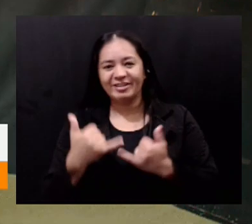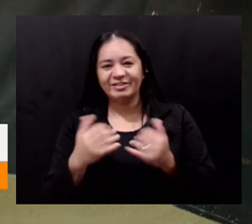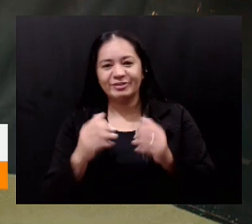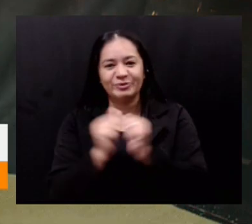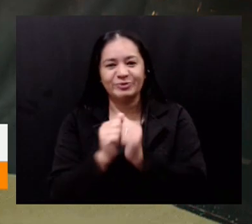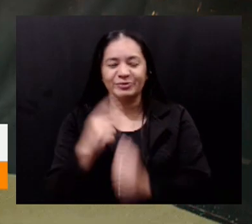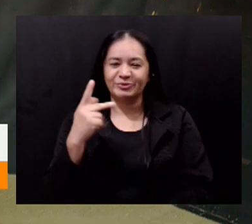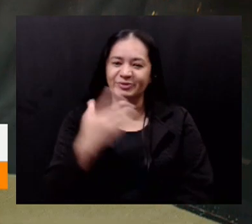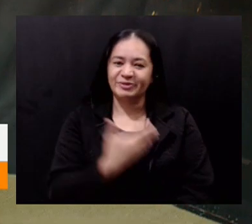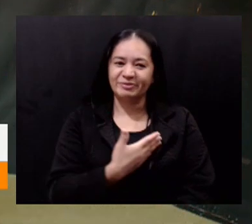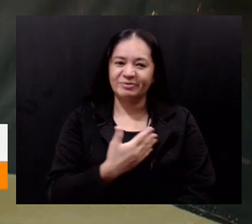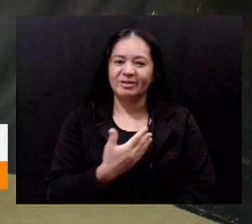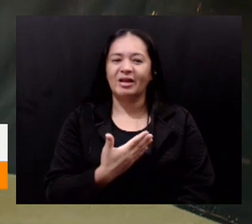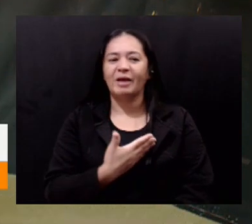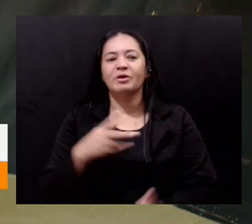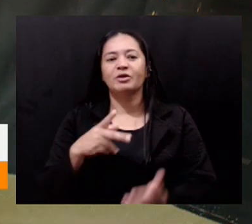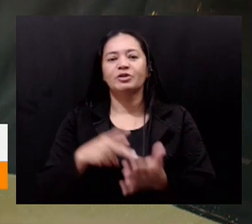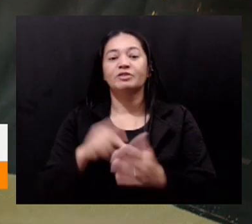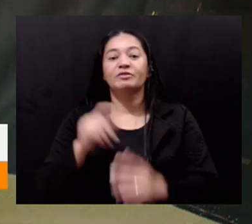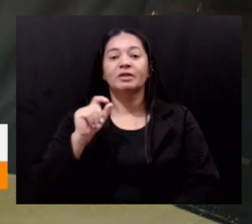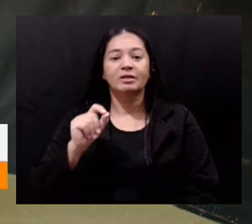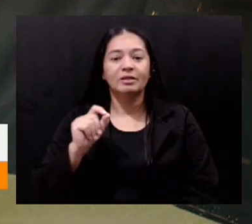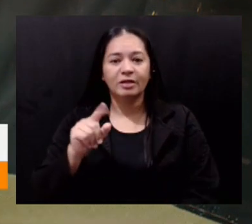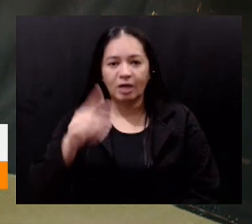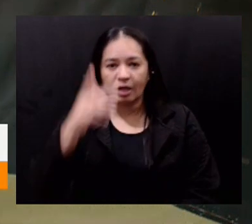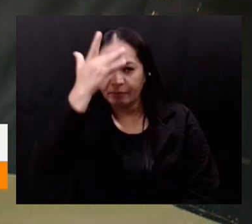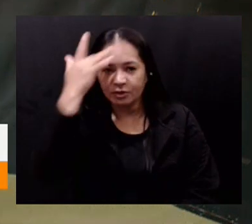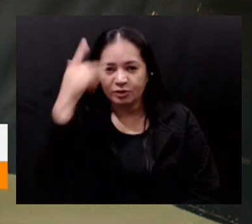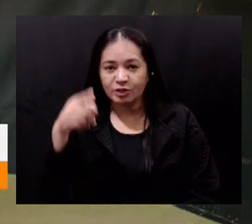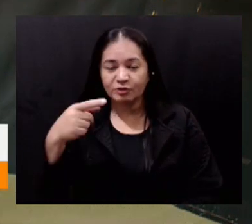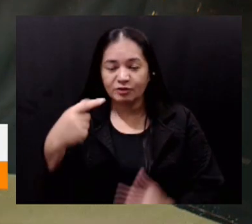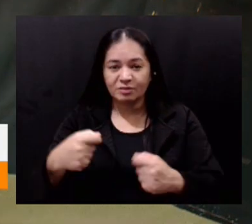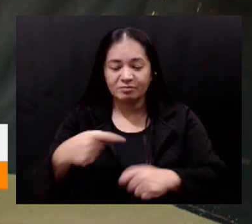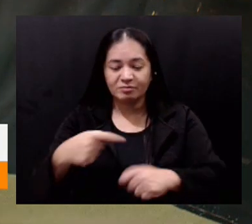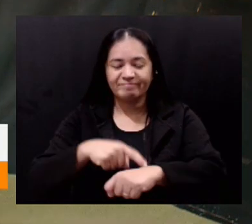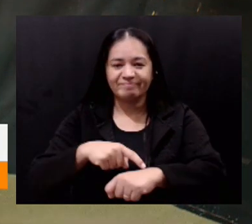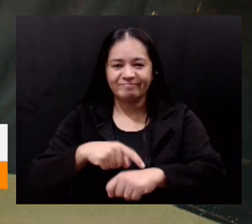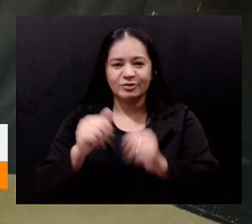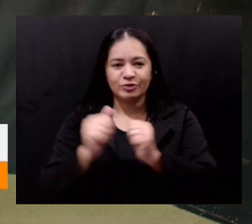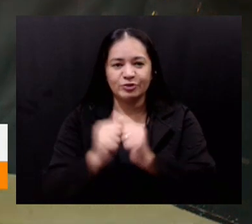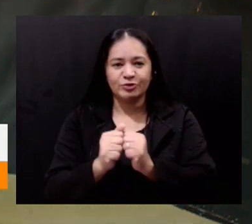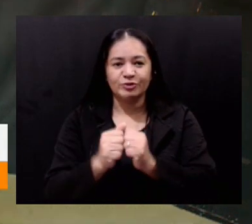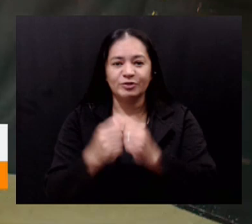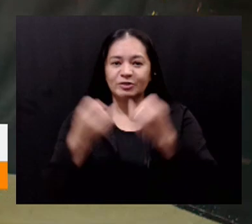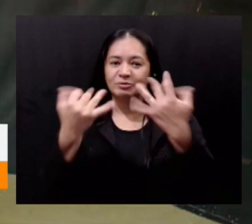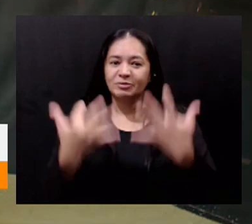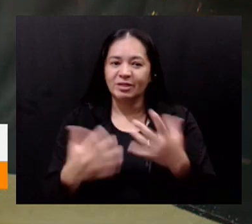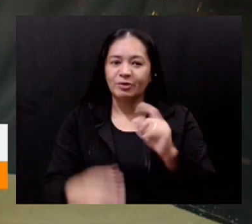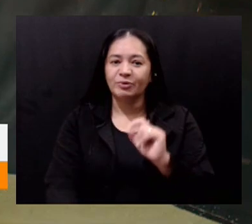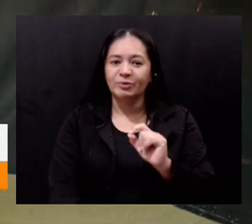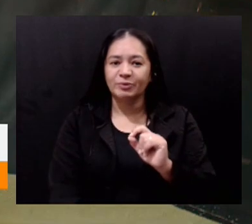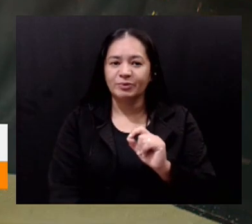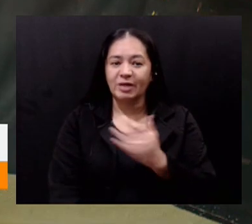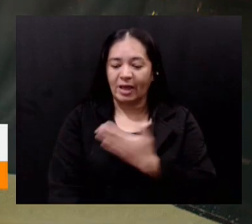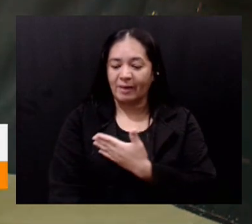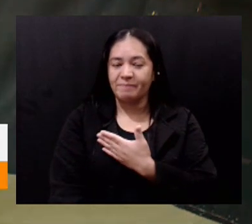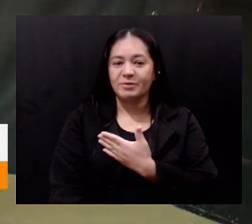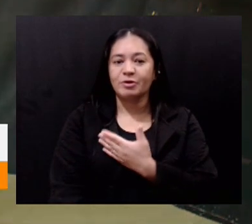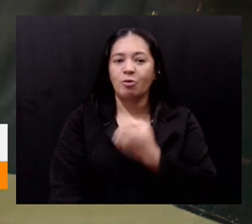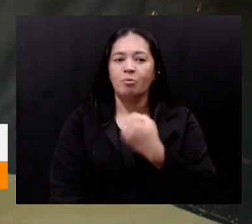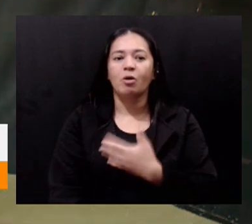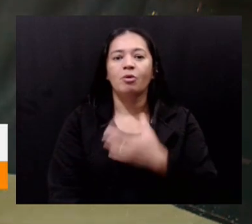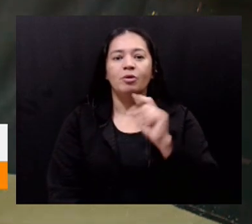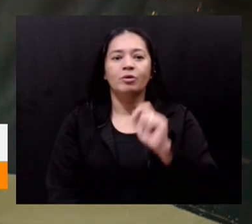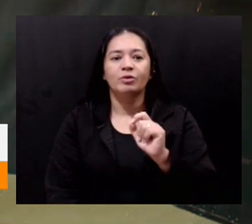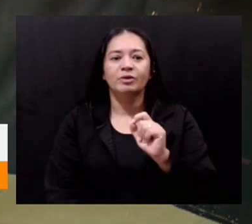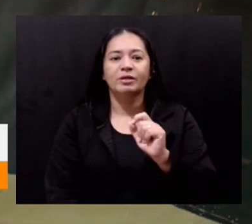aquele que quando você mais precisa ele tá lá, e eu quero fazer um adendo, que é aquele também que ele vibra com, o